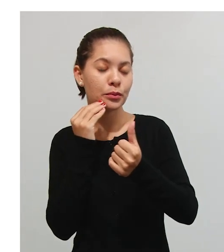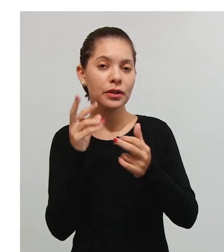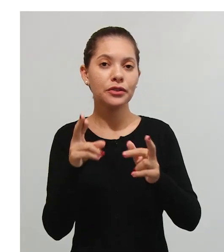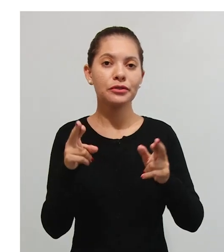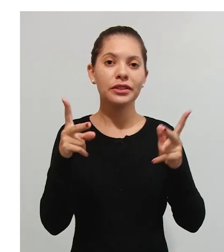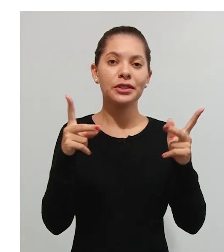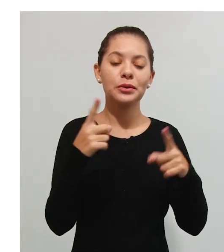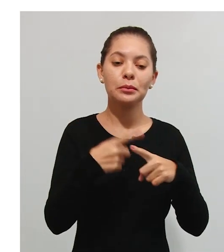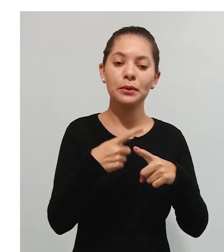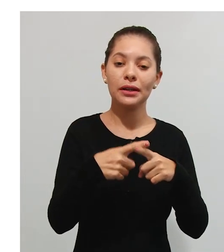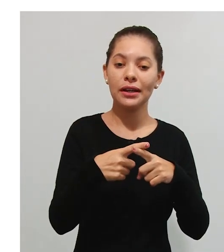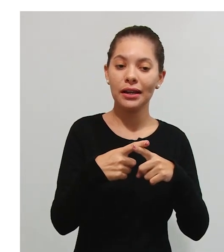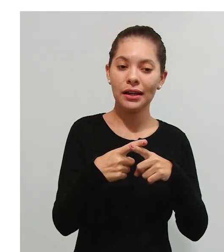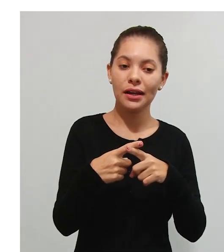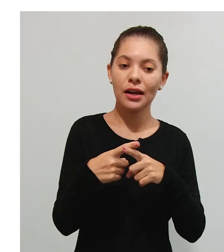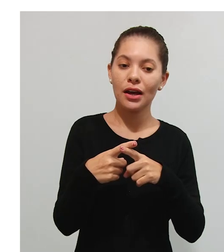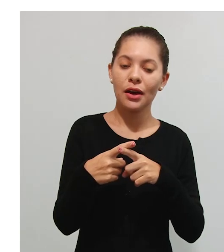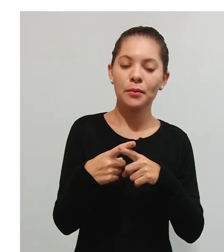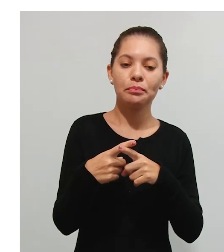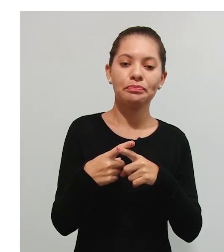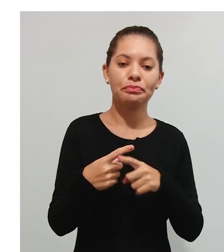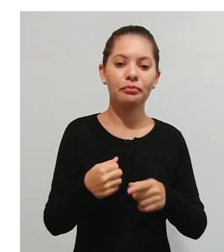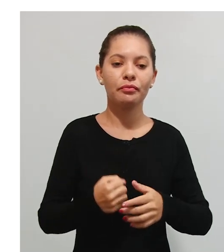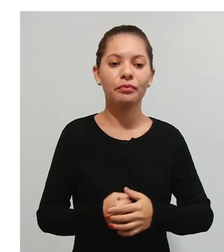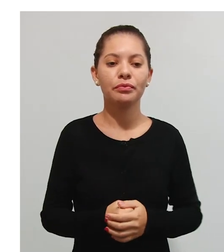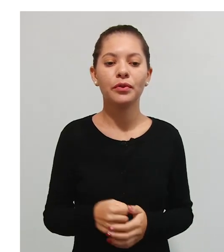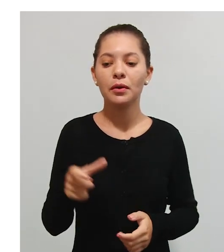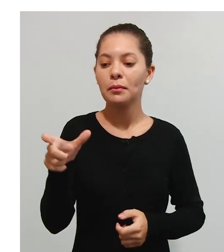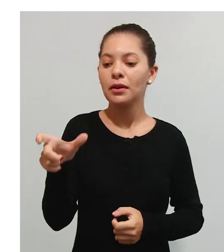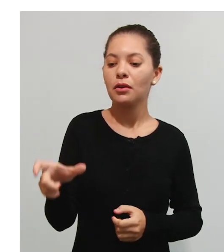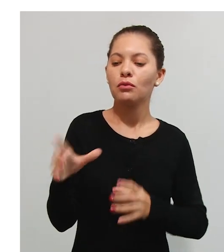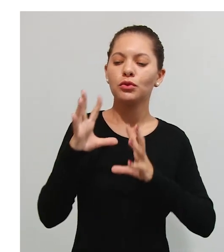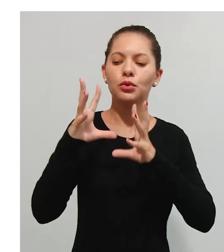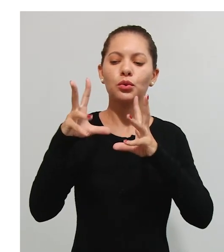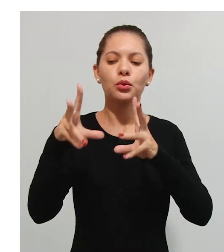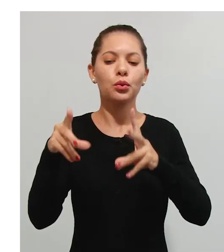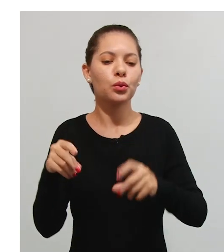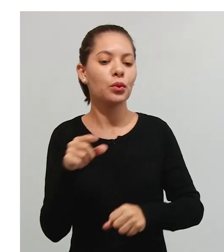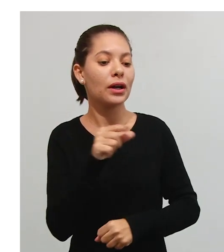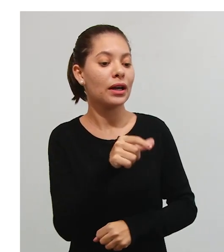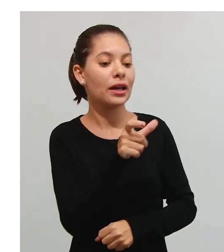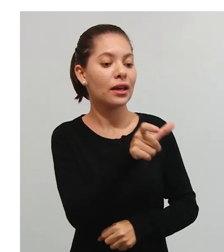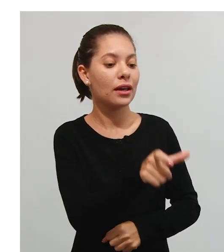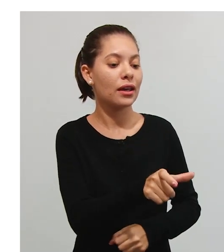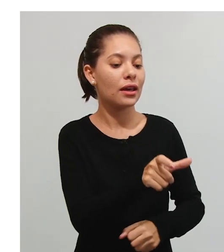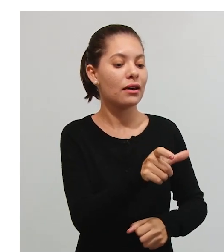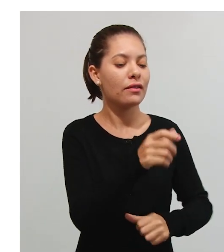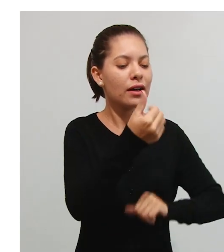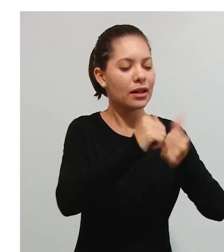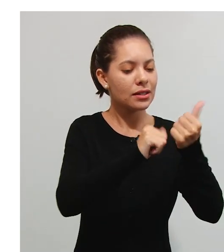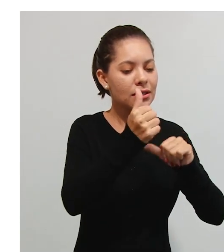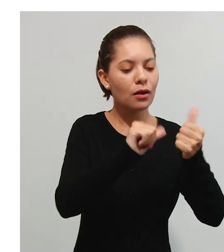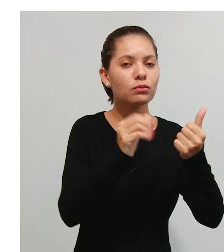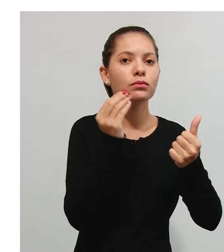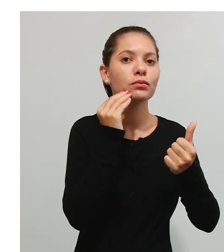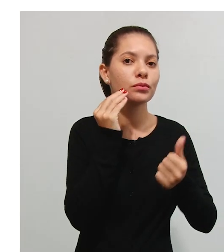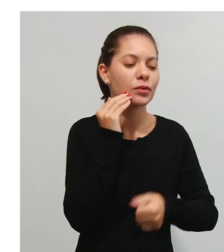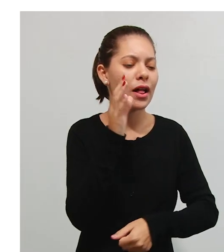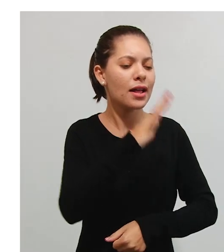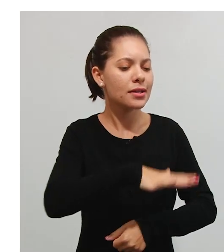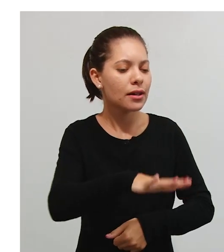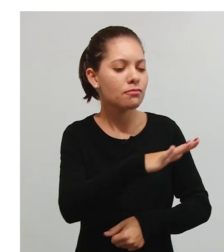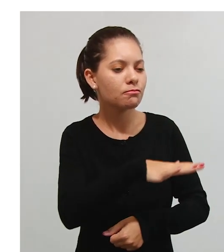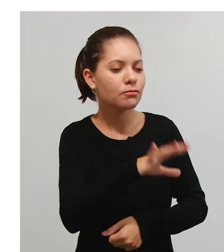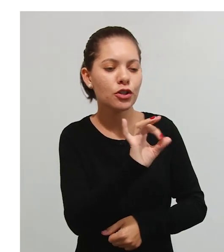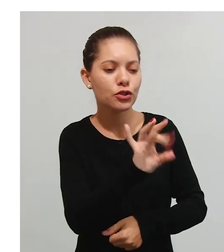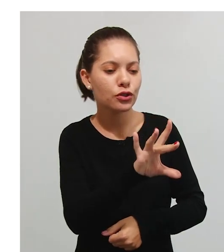ser diferente, porque o empreendedor vai fazer análise do todo, já o administrador vai fazer análise das oportunidades daquela